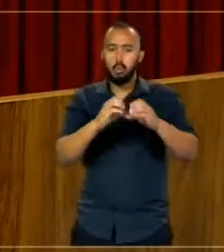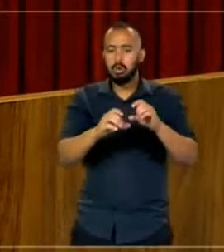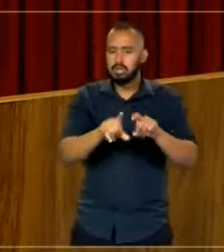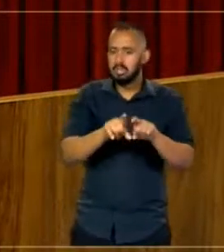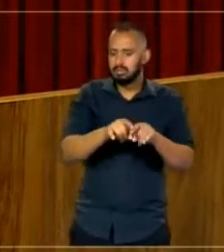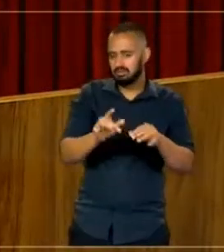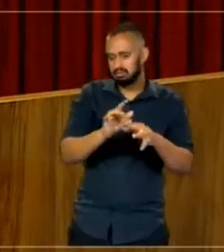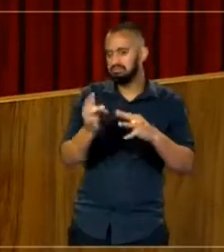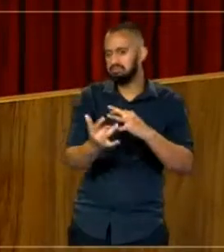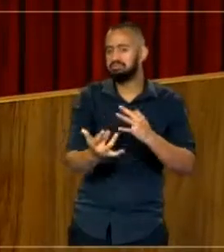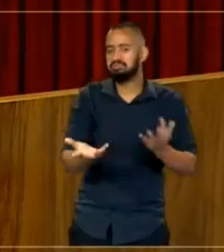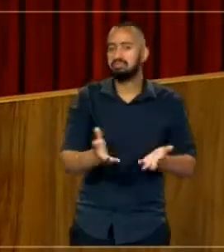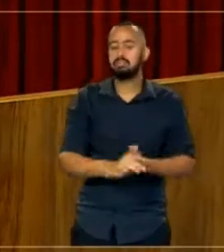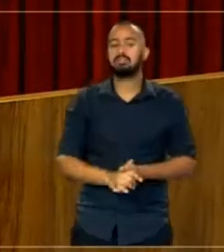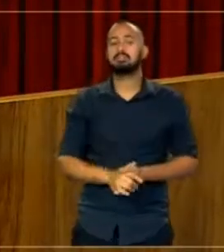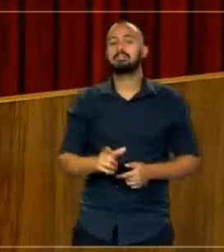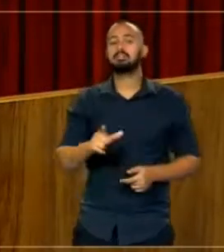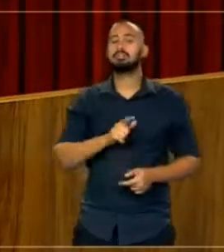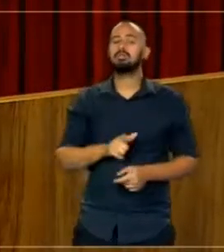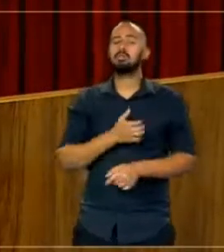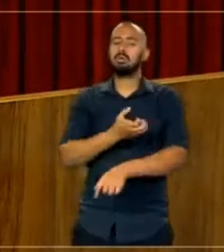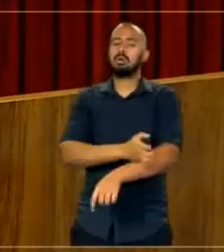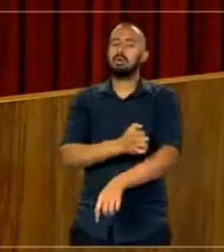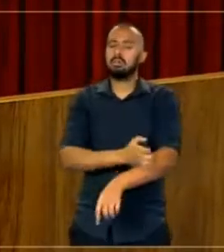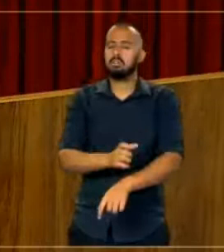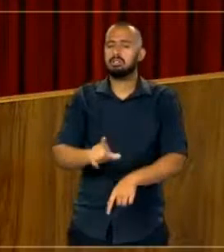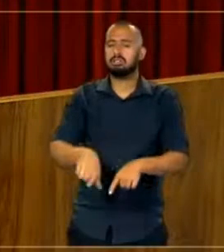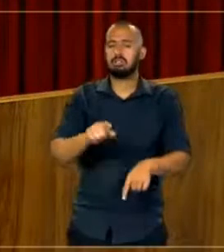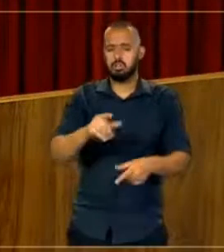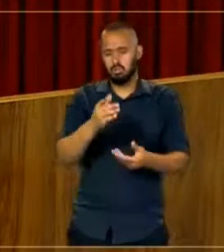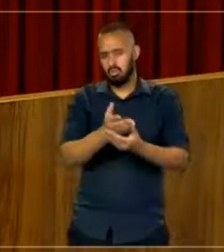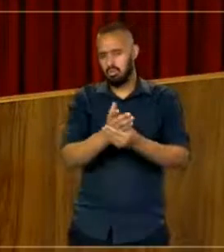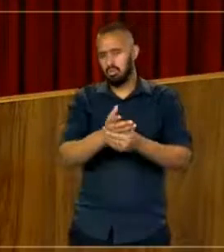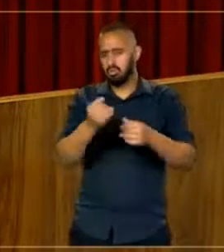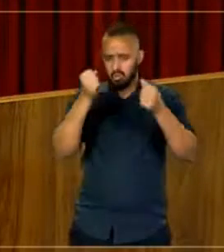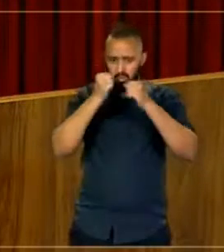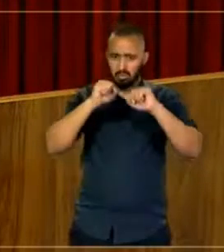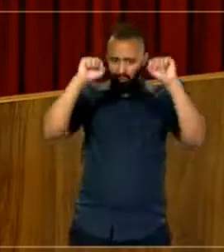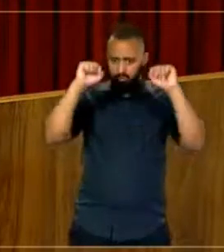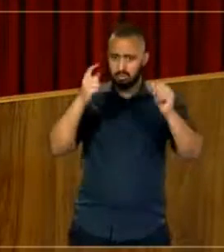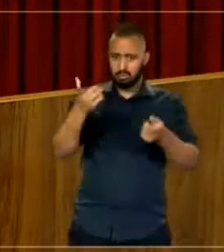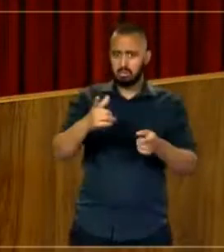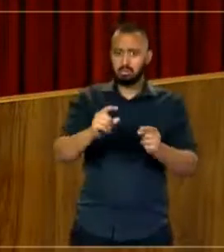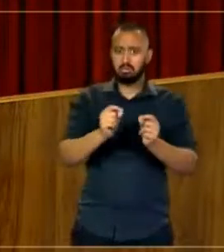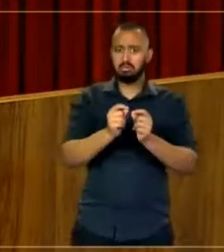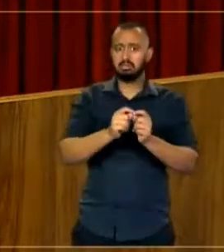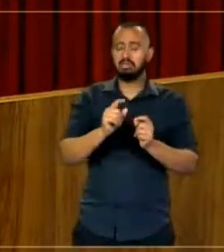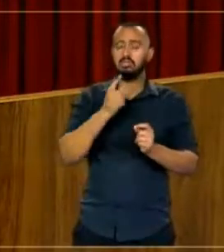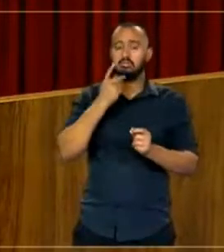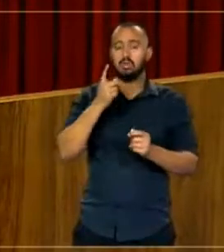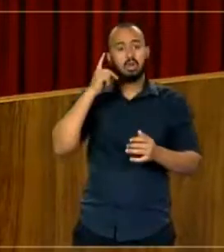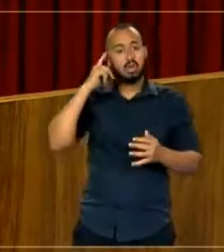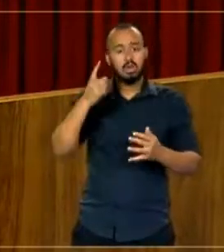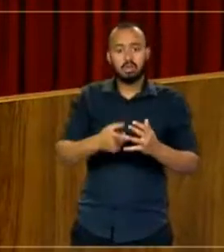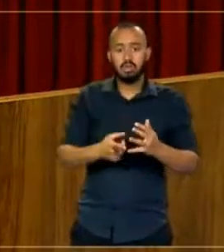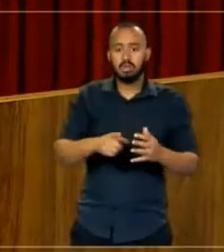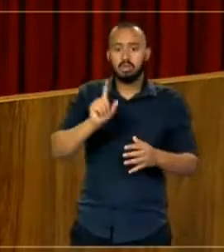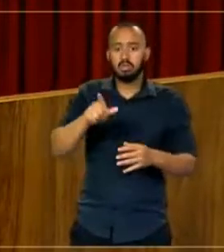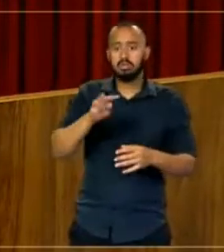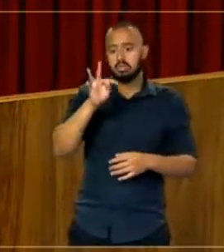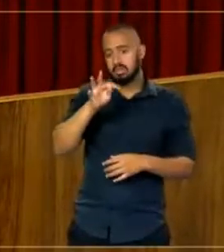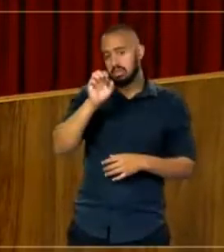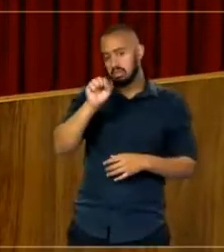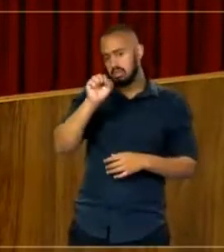orientação decorrente do exercício do poder normativo deste Tribunal Superior Eleitoral, o qual, a editar a resolução TSE 23610